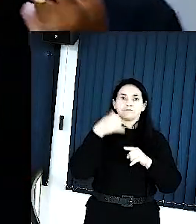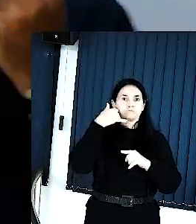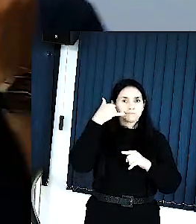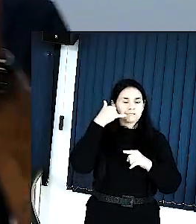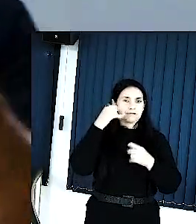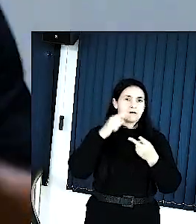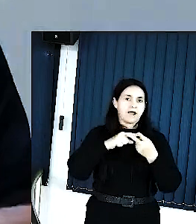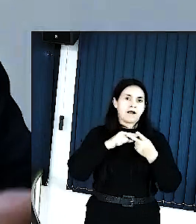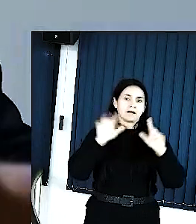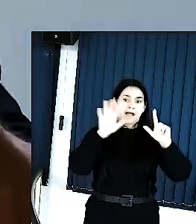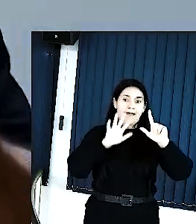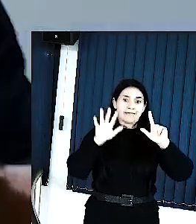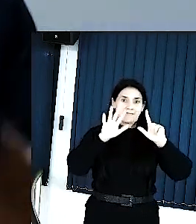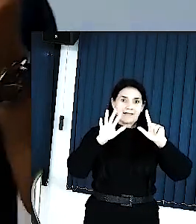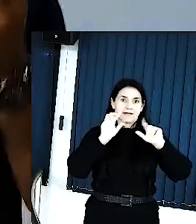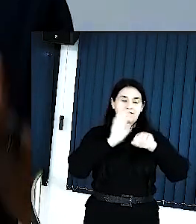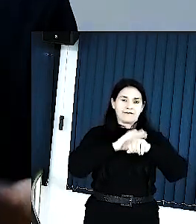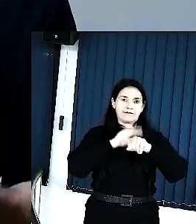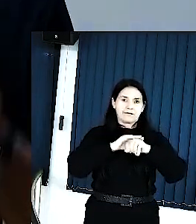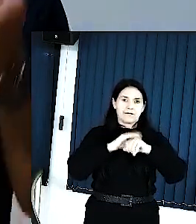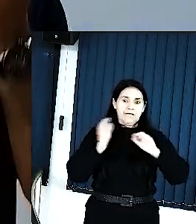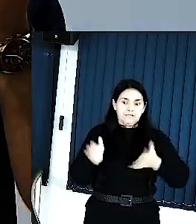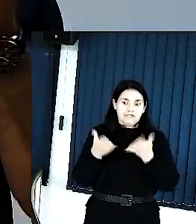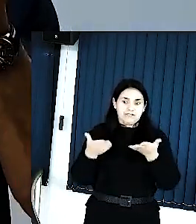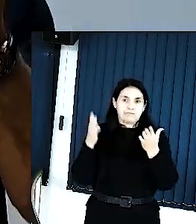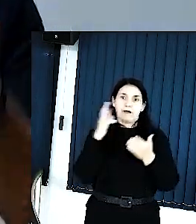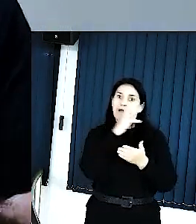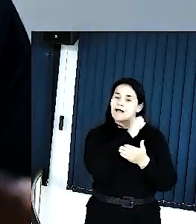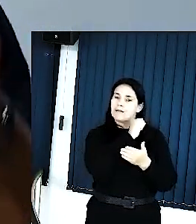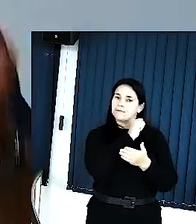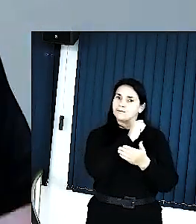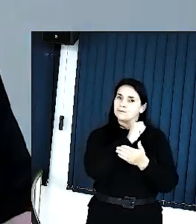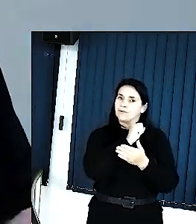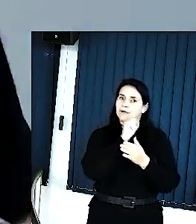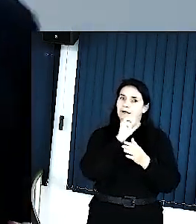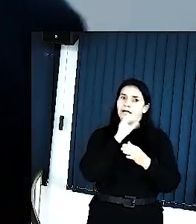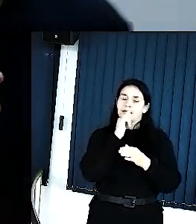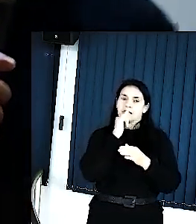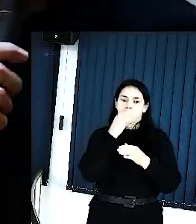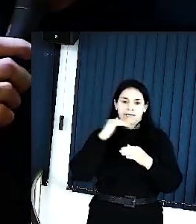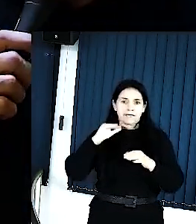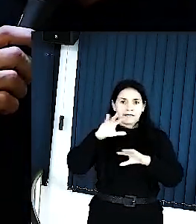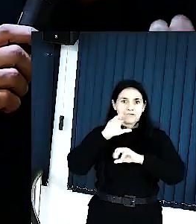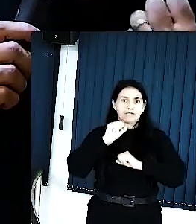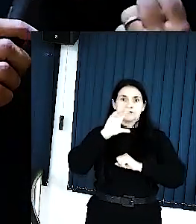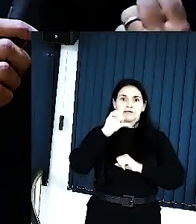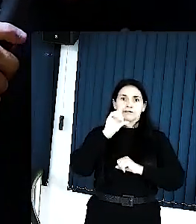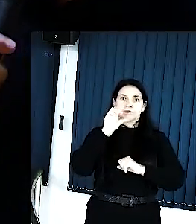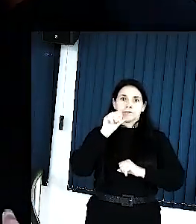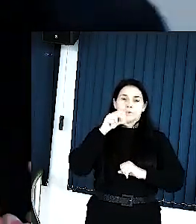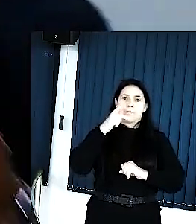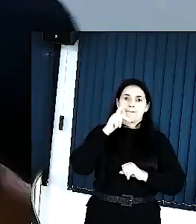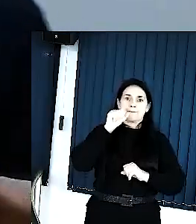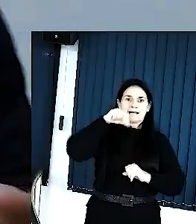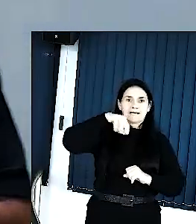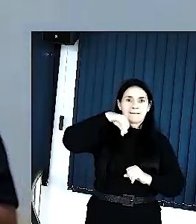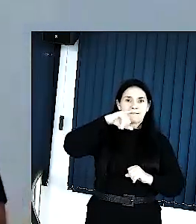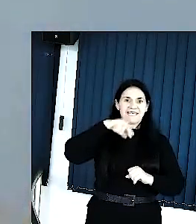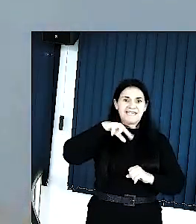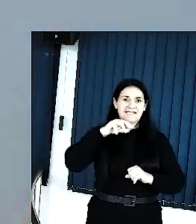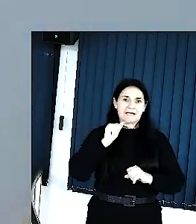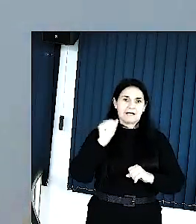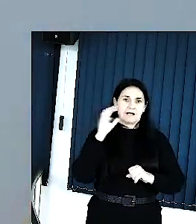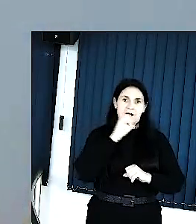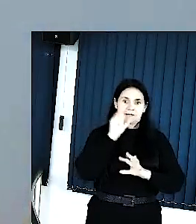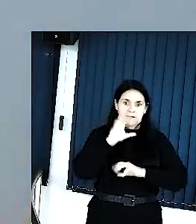ela produz dopamina, faz o nosso cérebro produzir dopamina em grande quantidade, e a dopamina causa prazer.